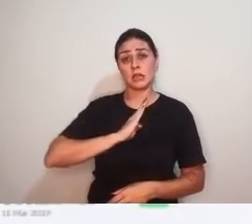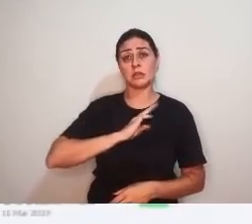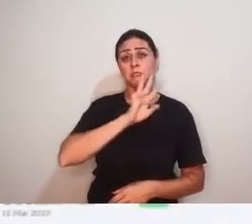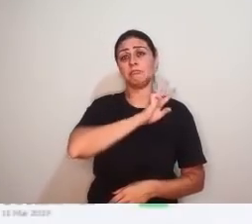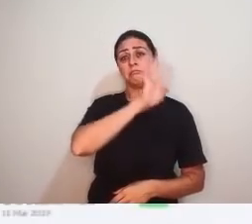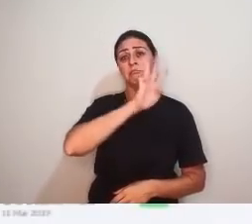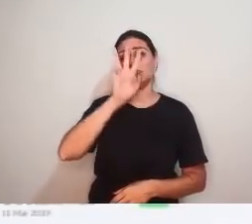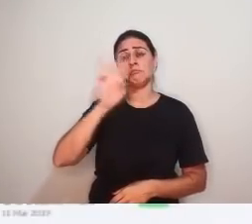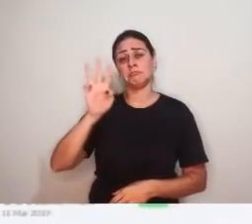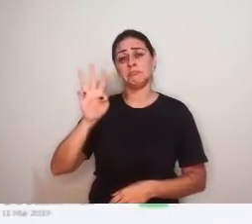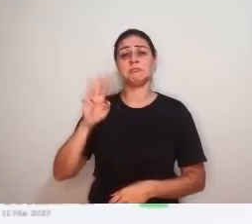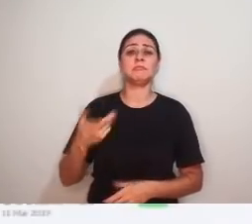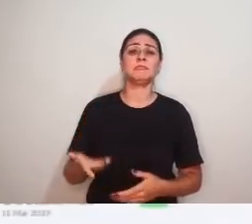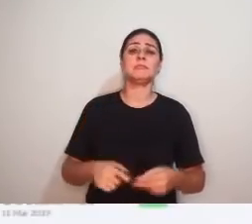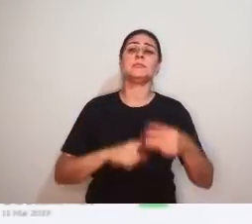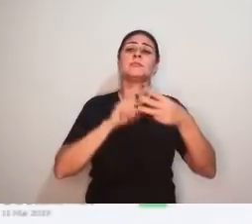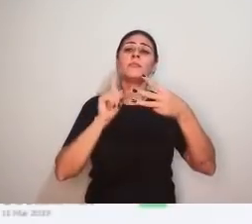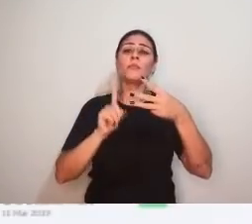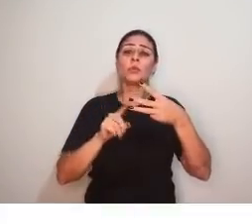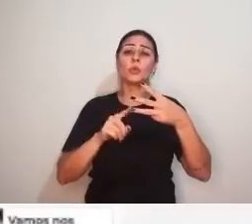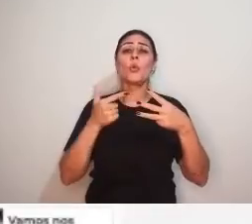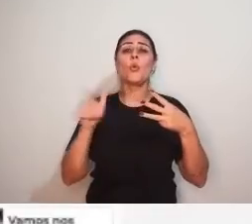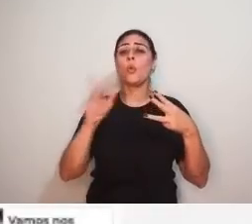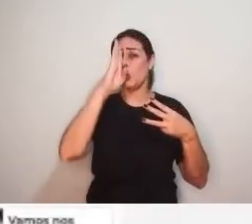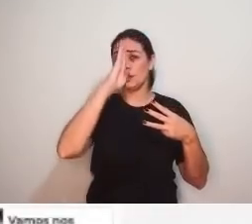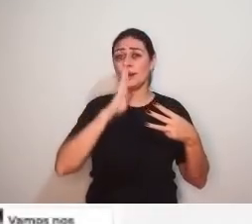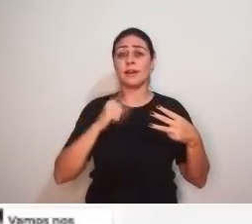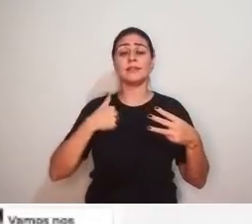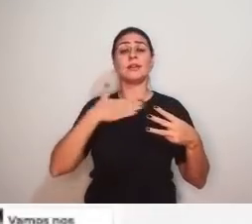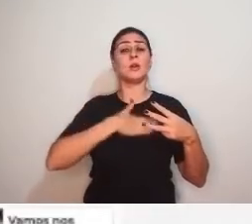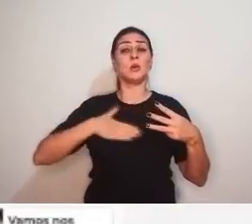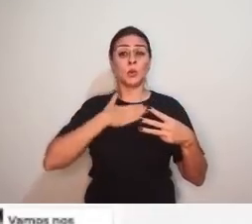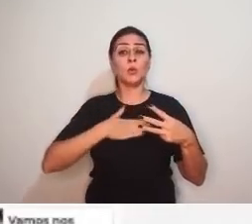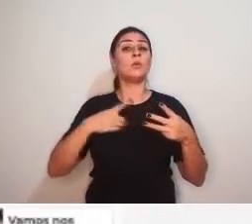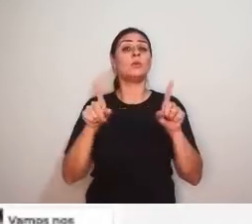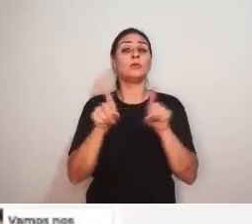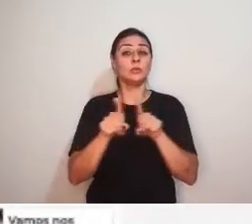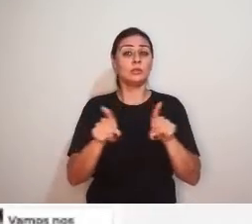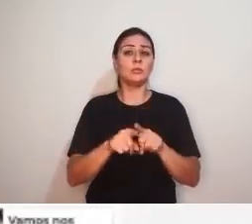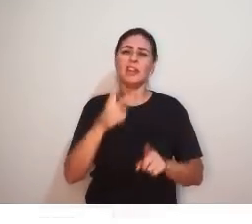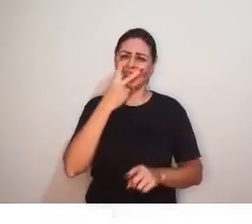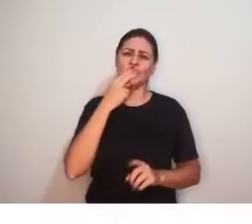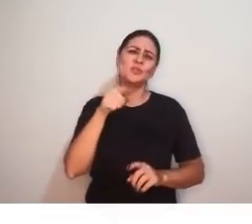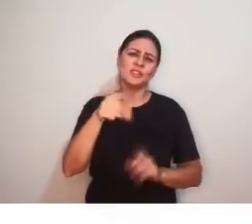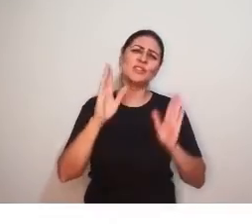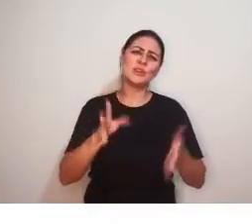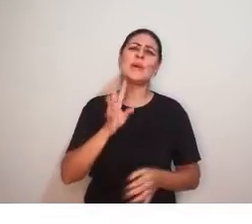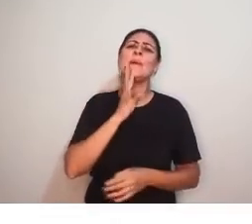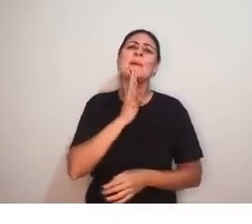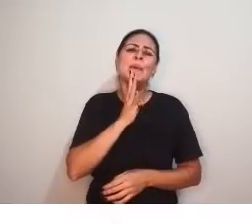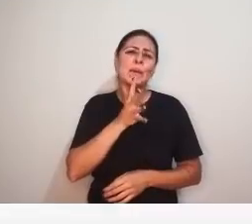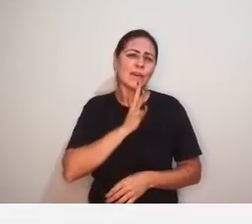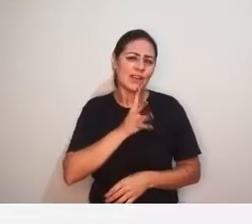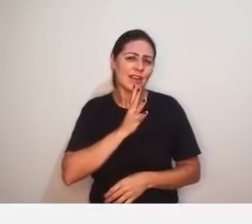legal. Gratuita, disponível no plickers.com. Outra ferramenta gratuita também que eu gosto muito é o Kahoot. Né? Kahoot